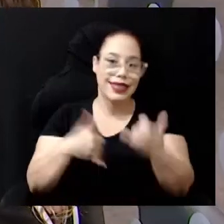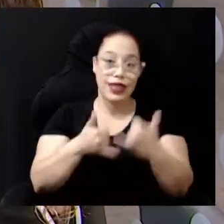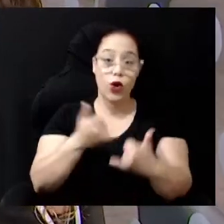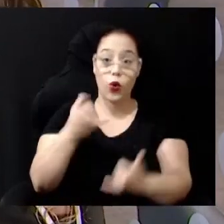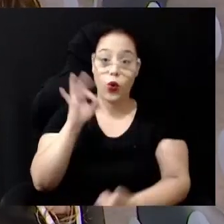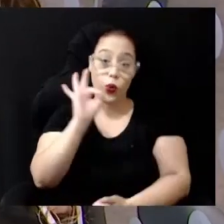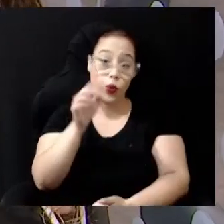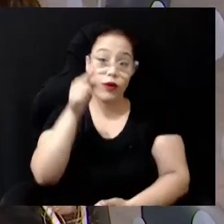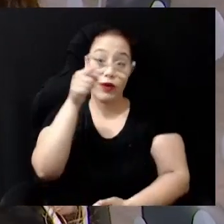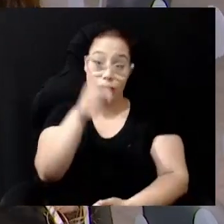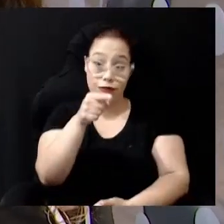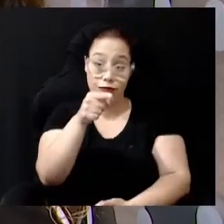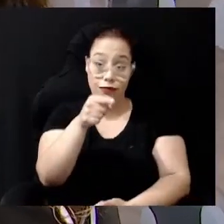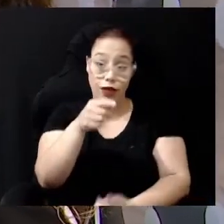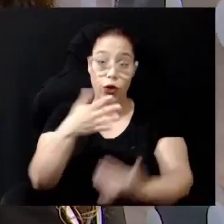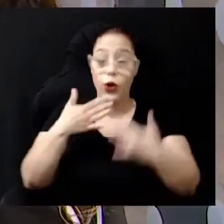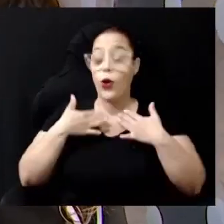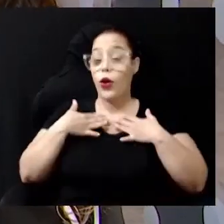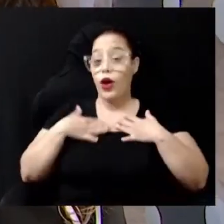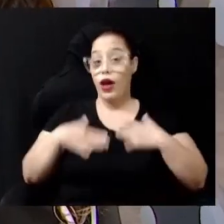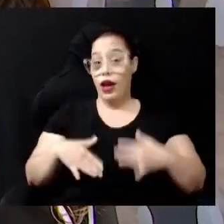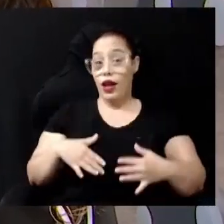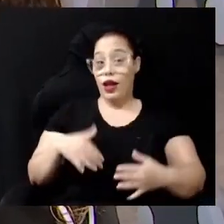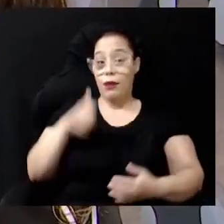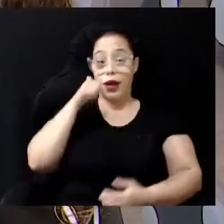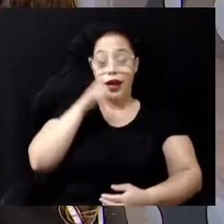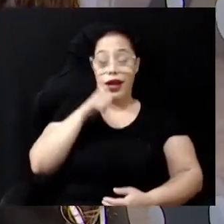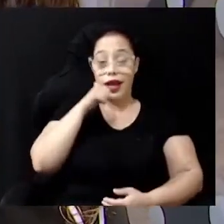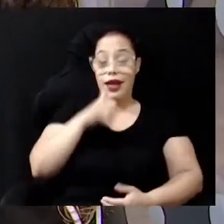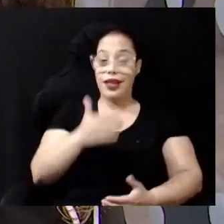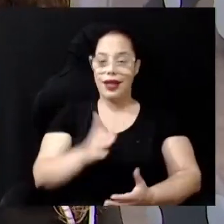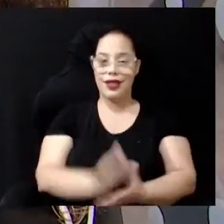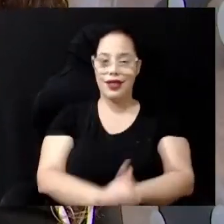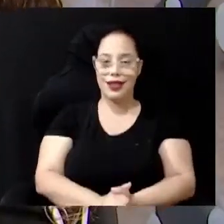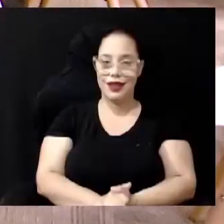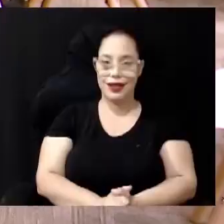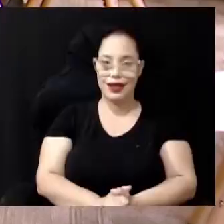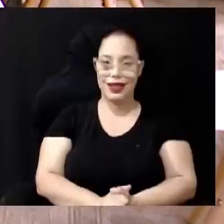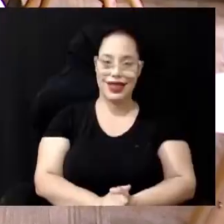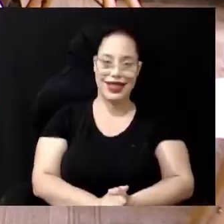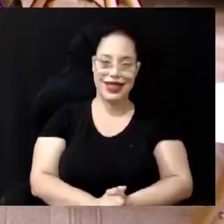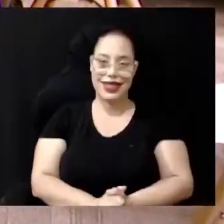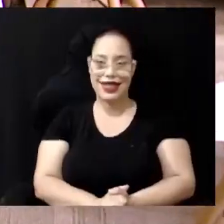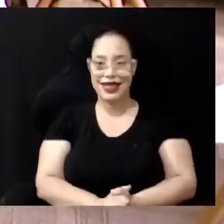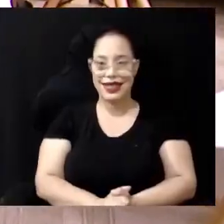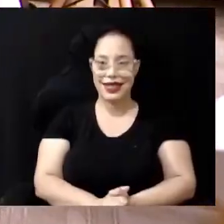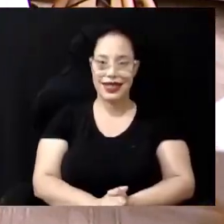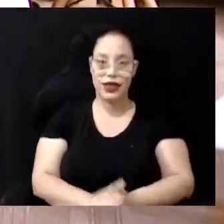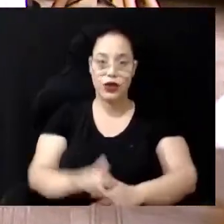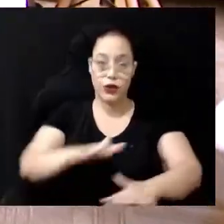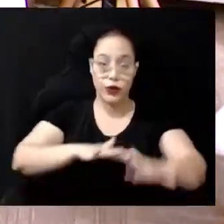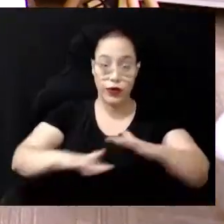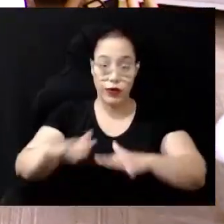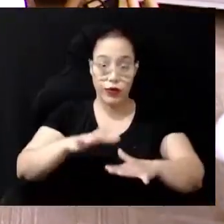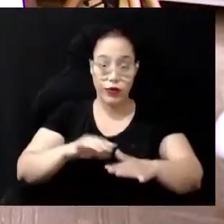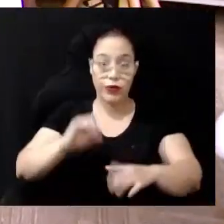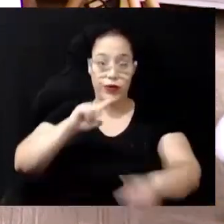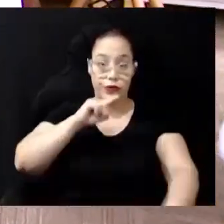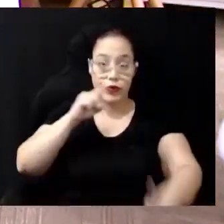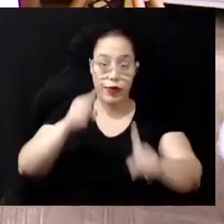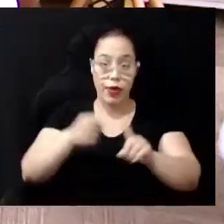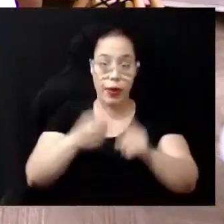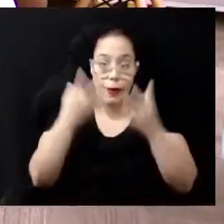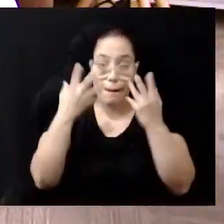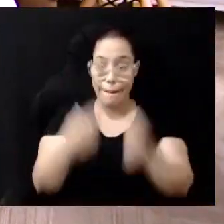diversão garantida para eles e tranquilidade para elas vem o espaço tem